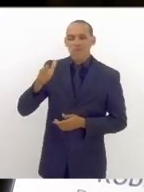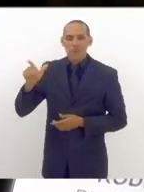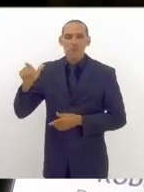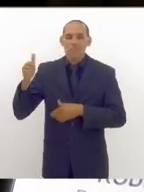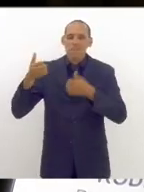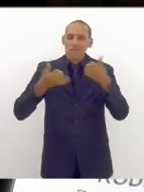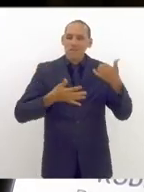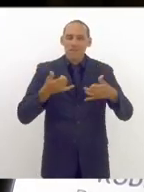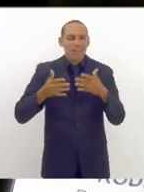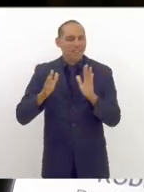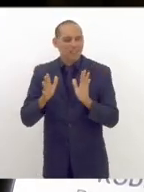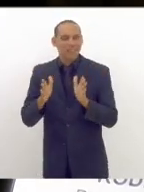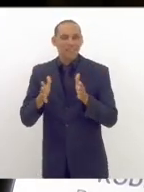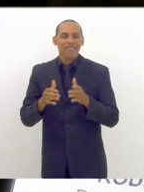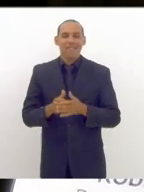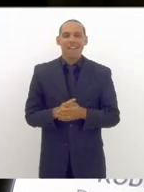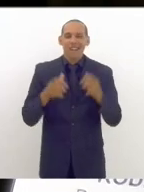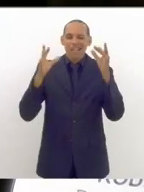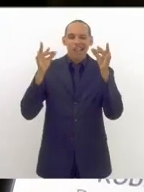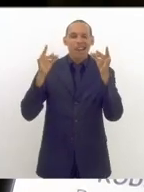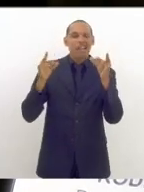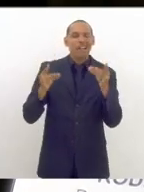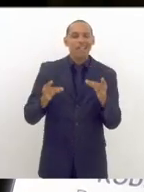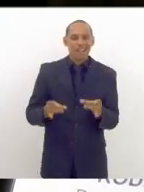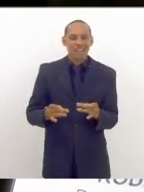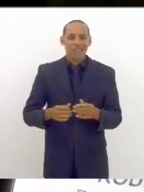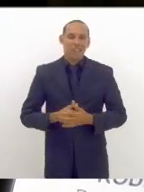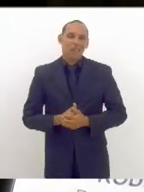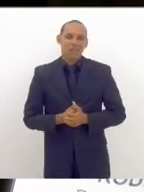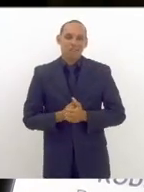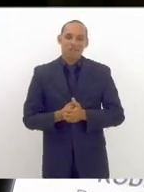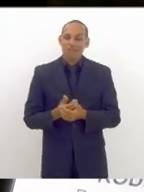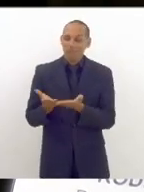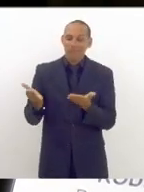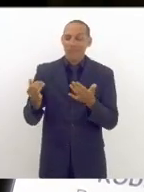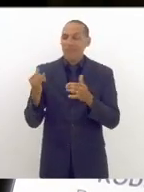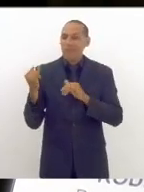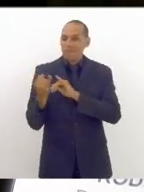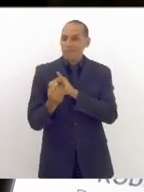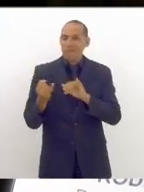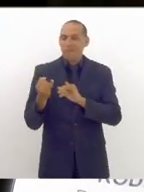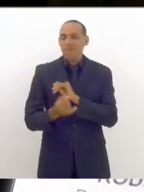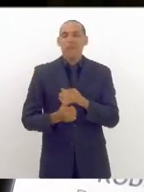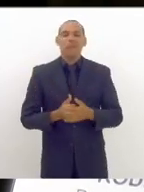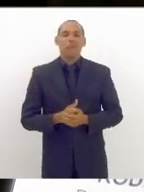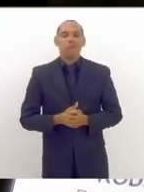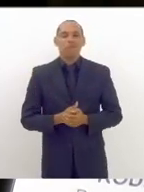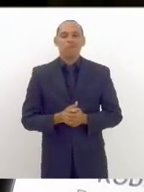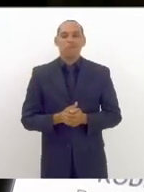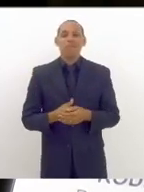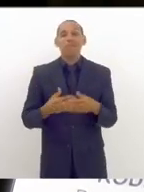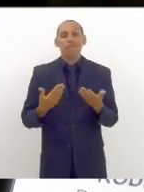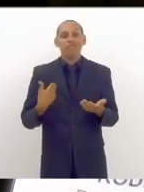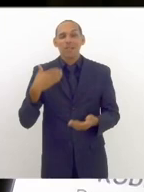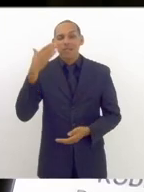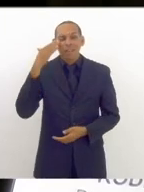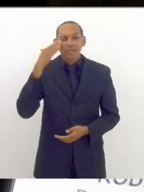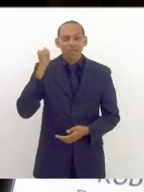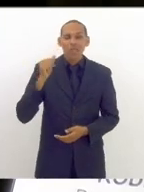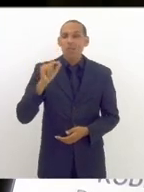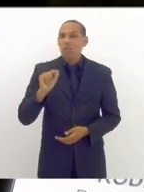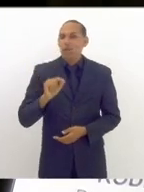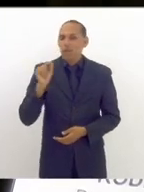com todos os detalhes anunciado aqui pelos que me antecederam. Eu sei bem das